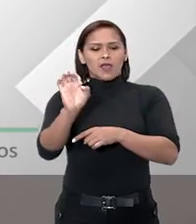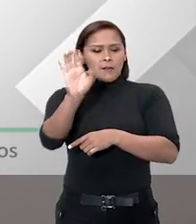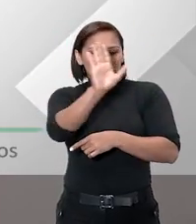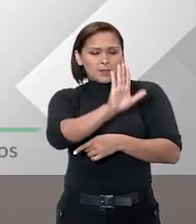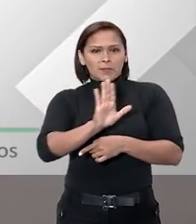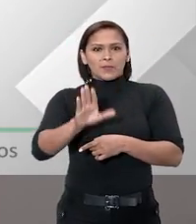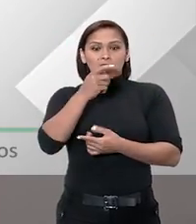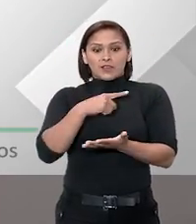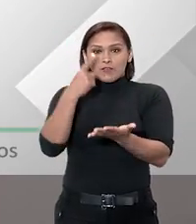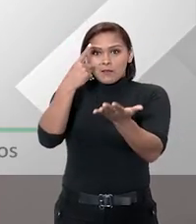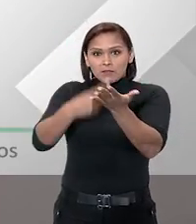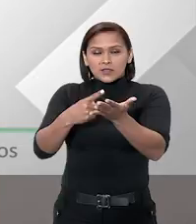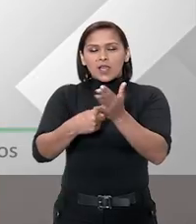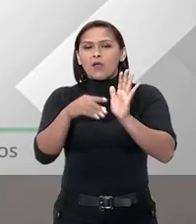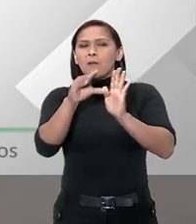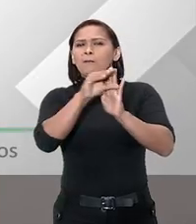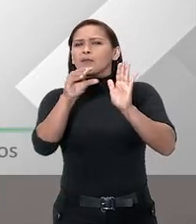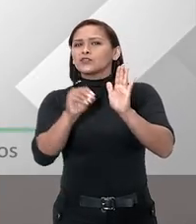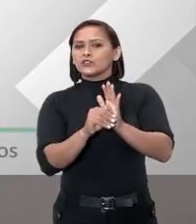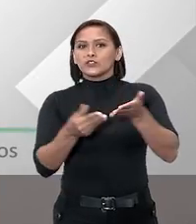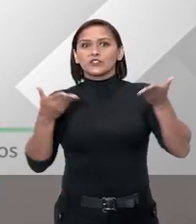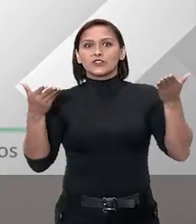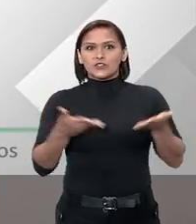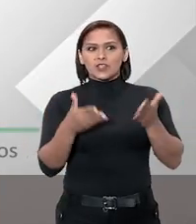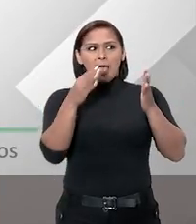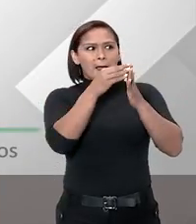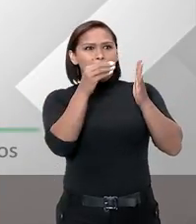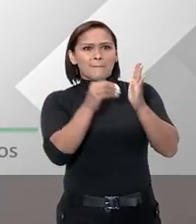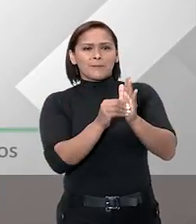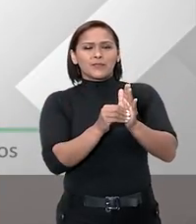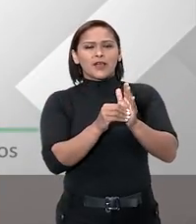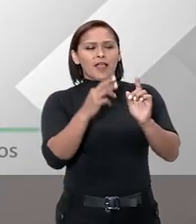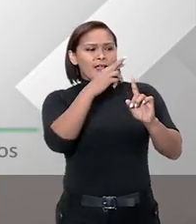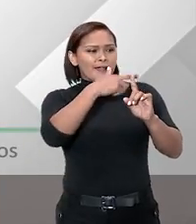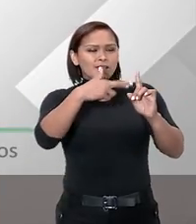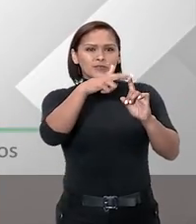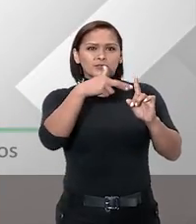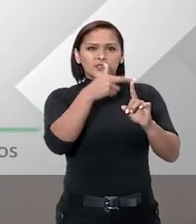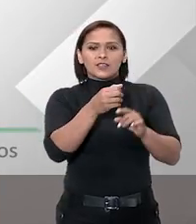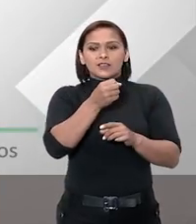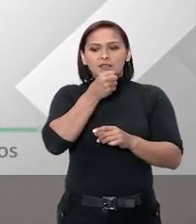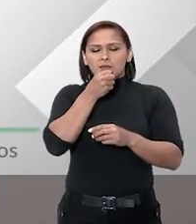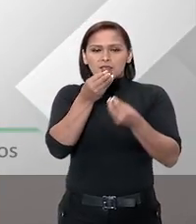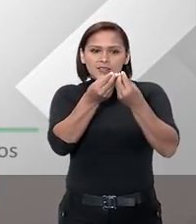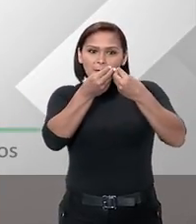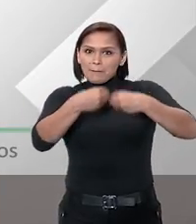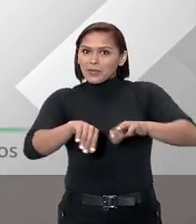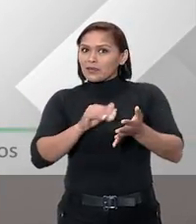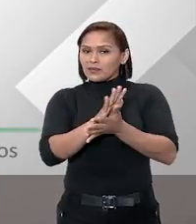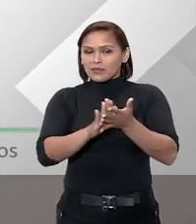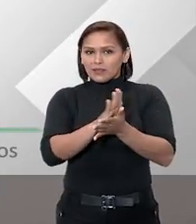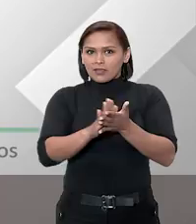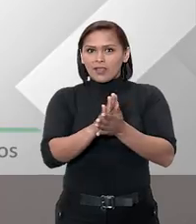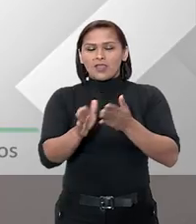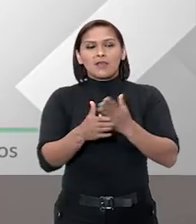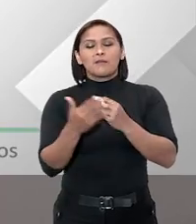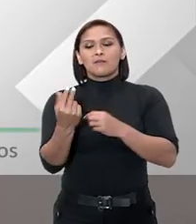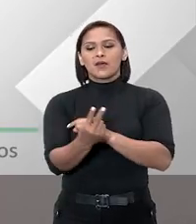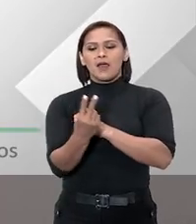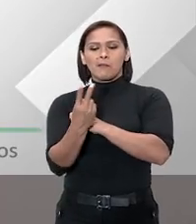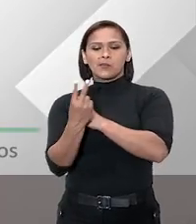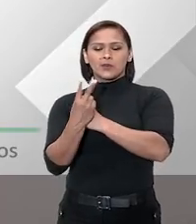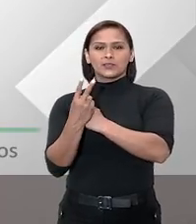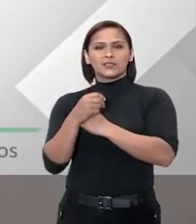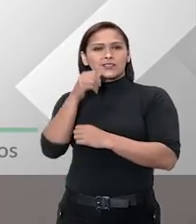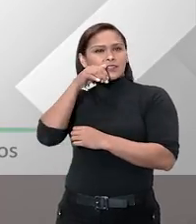fosse aplicada uma metodologia, já fazendo referência ao depoimento sem dano à época, para proteger